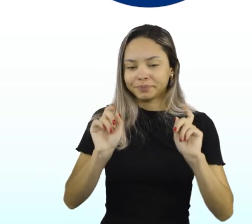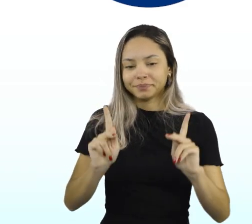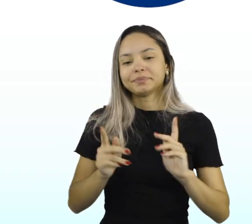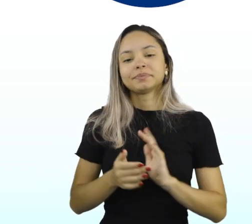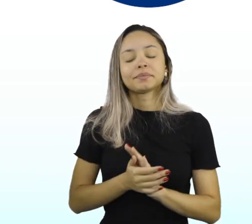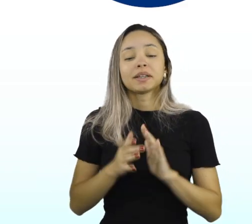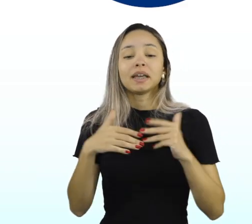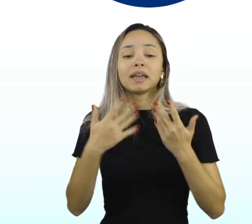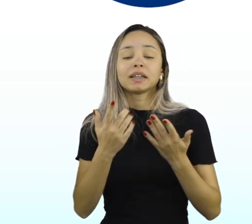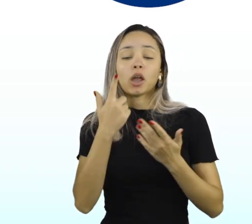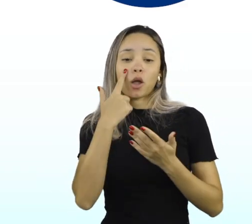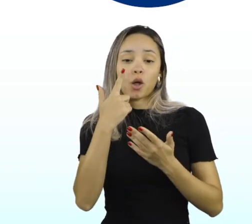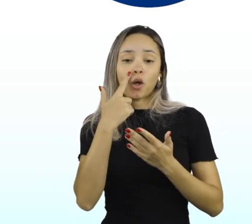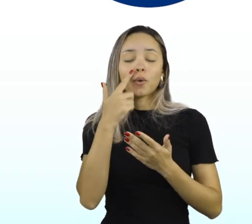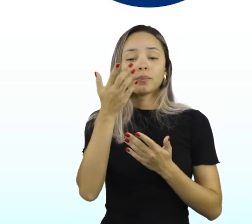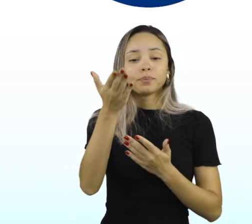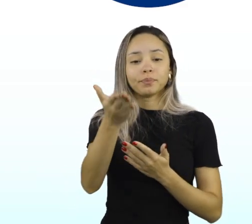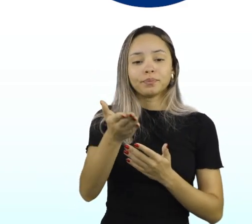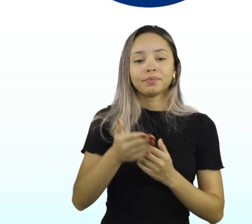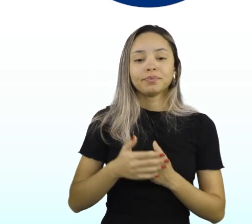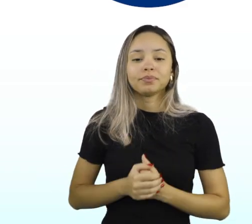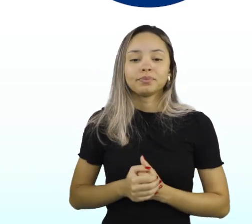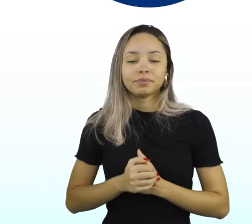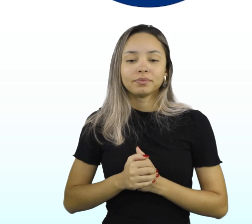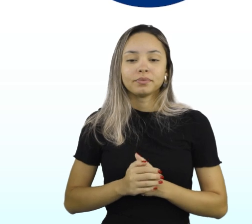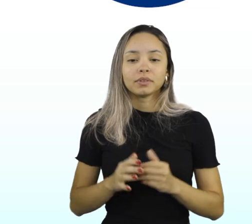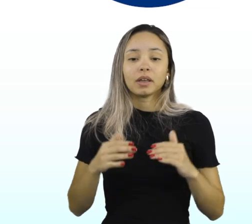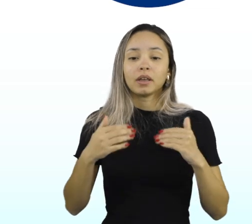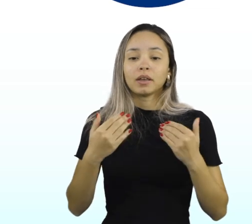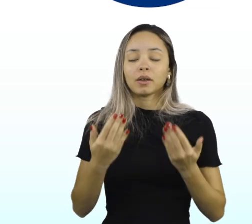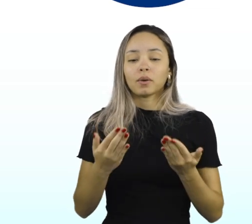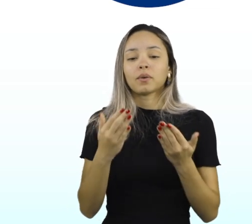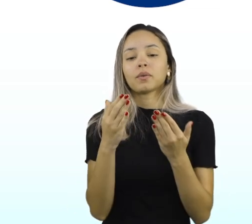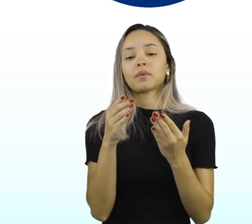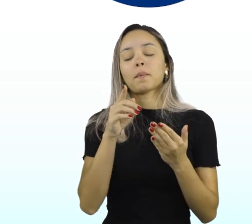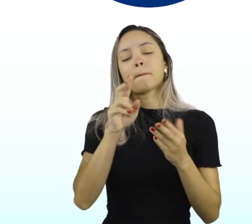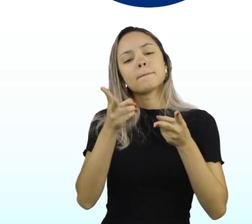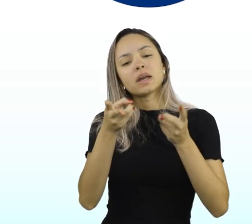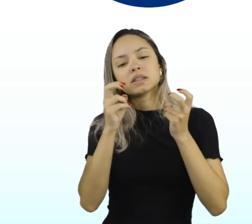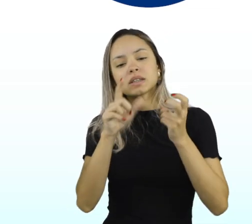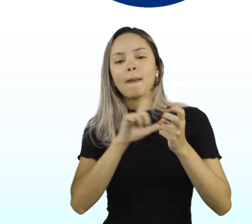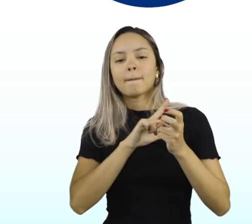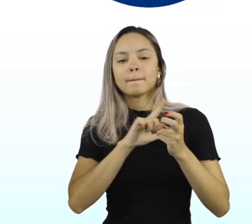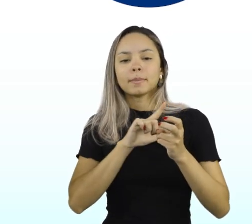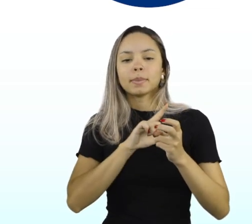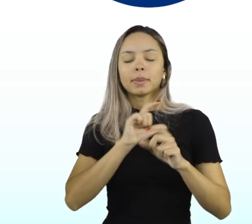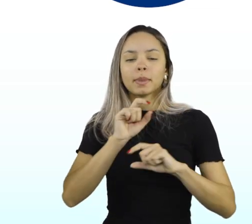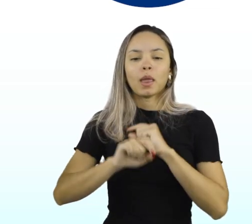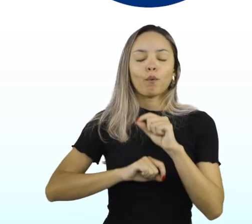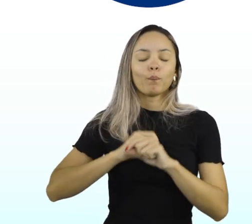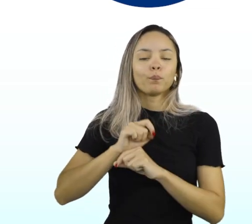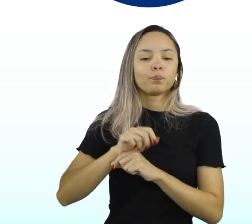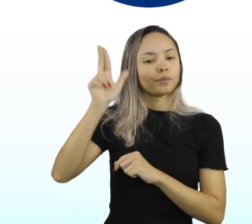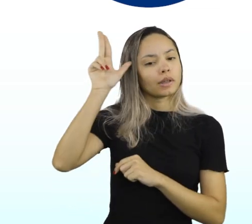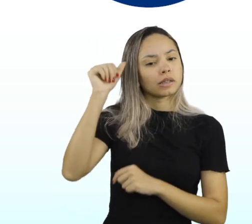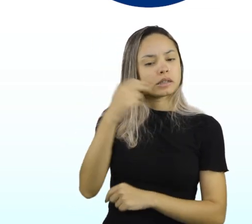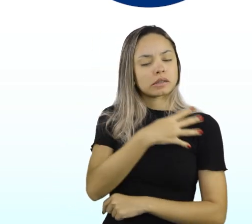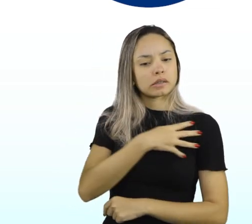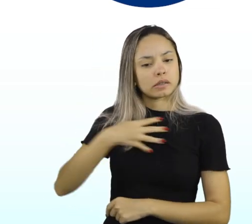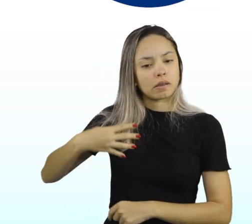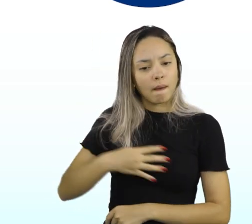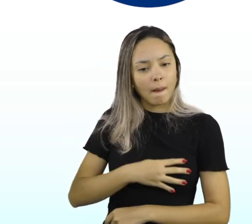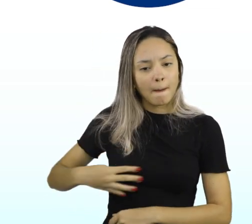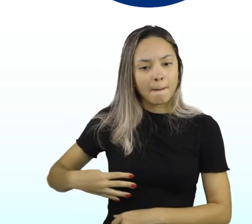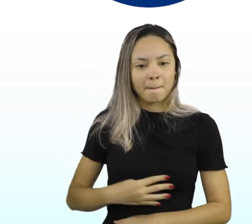da tirinha, especialmente no quadro final, que nos leva imediatamente ao quê? Veja que você tem uma zebra correndo e ele freia bruscamente e